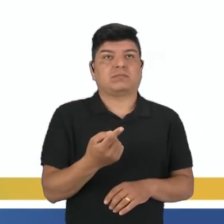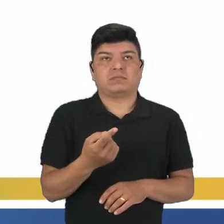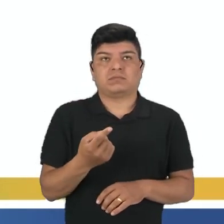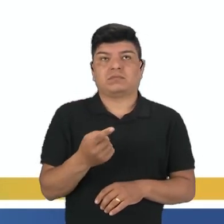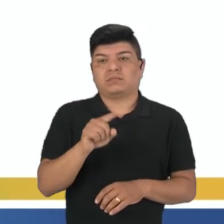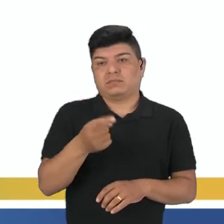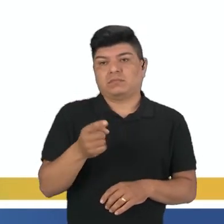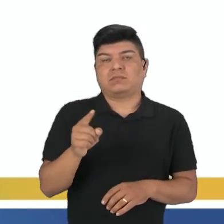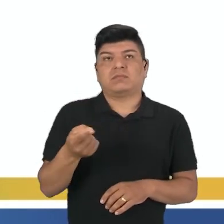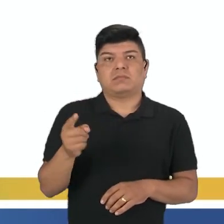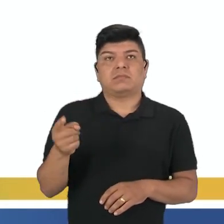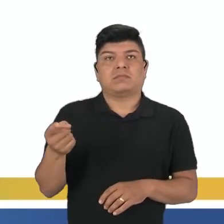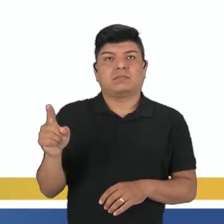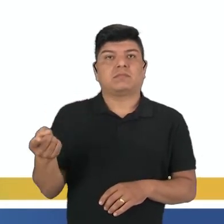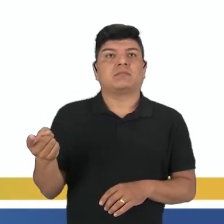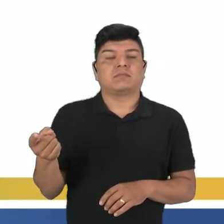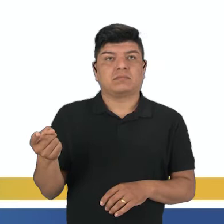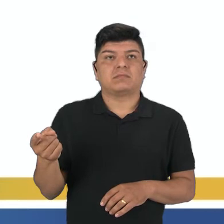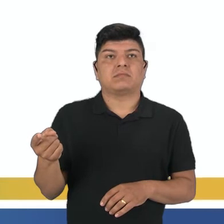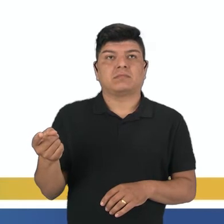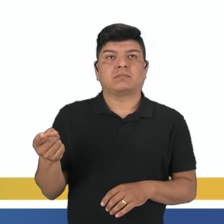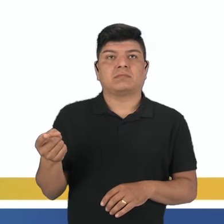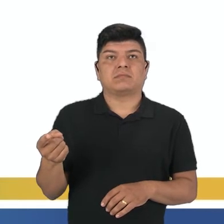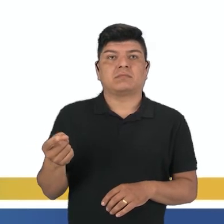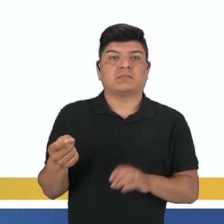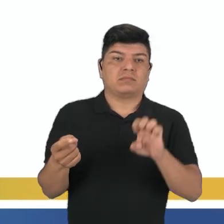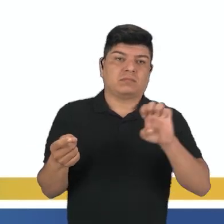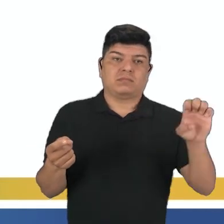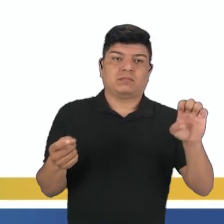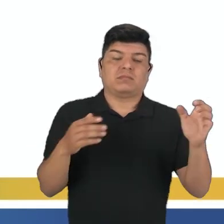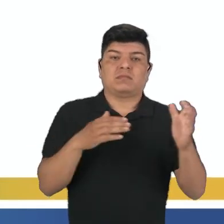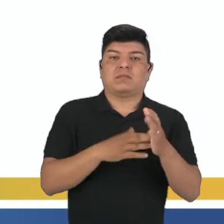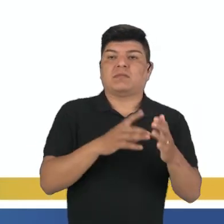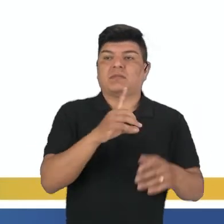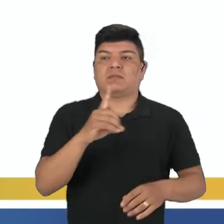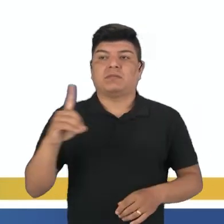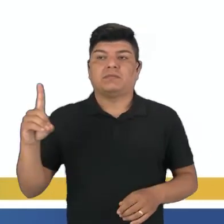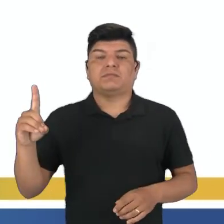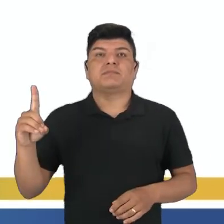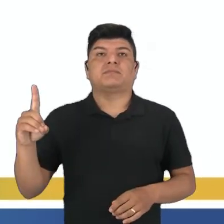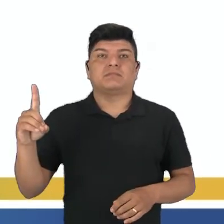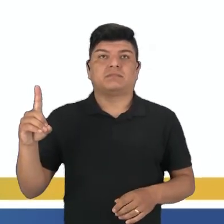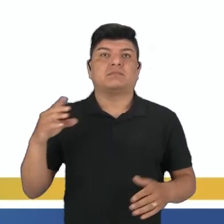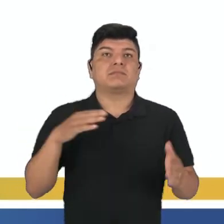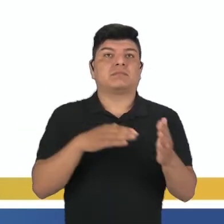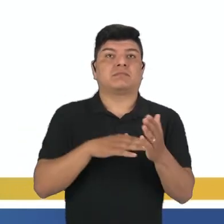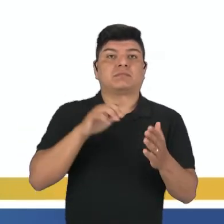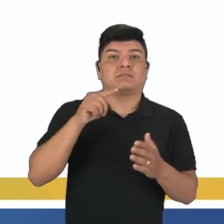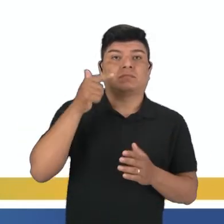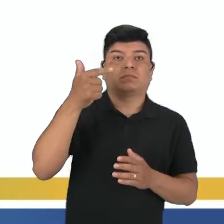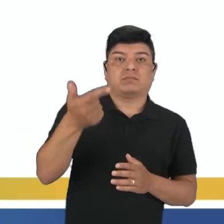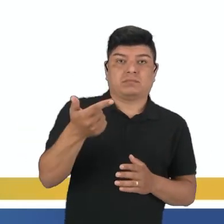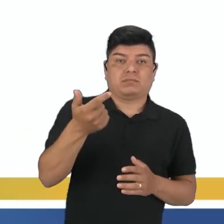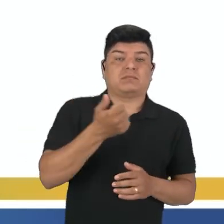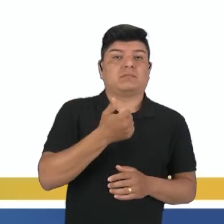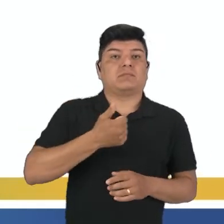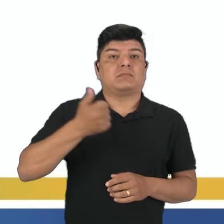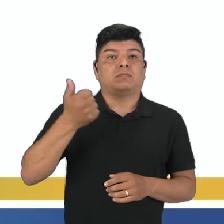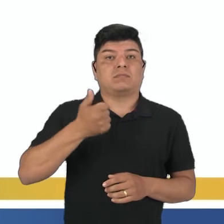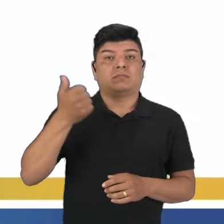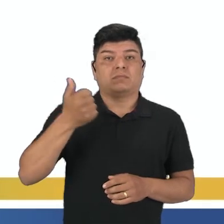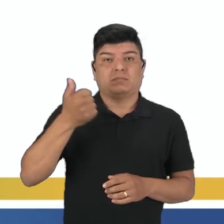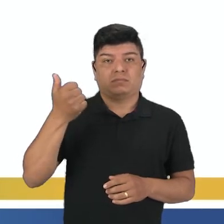ser deslocada da esquerda para a direita. até depois do